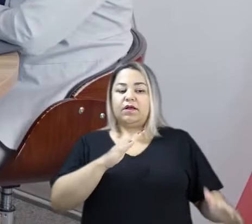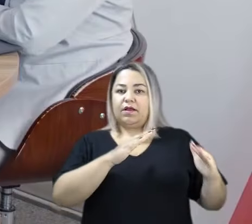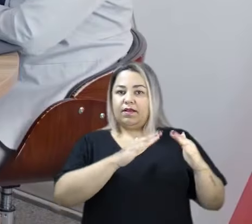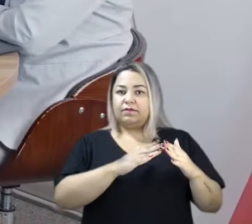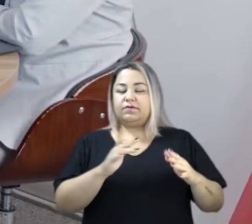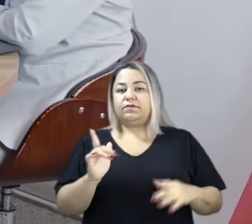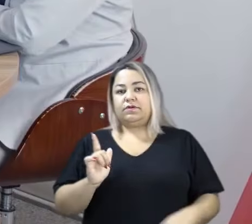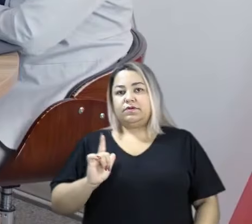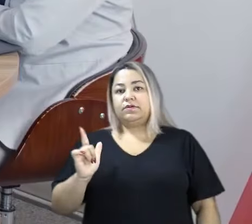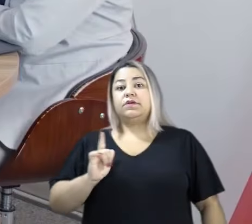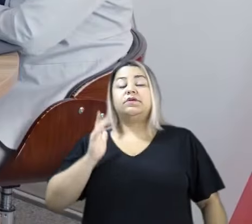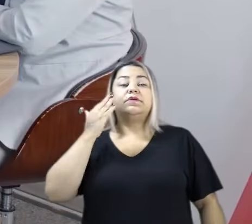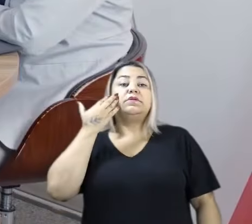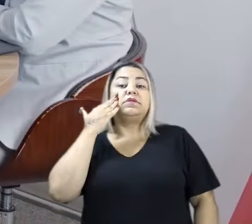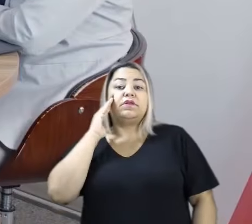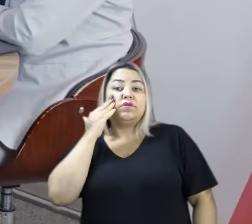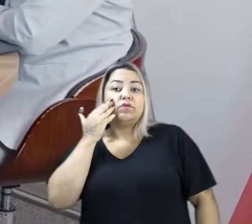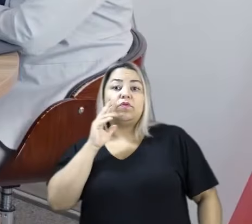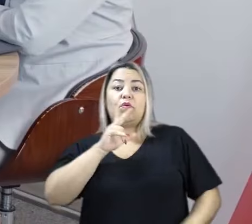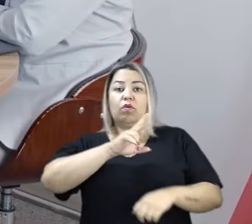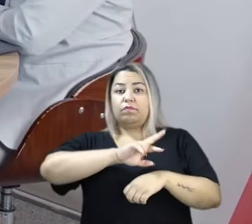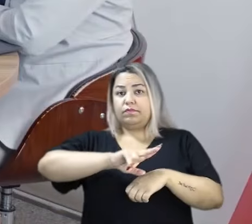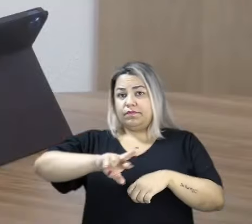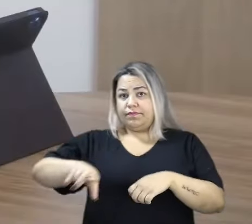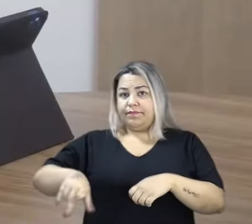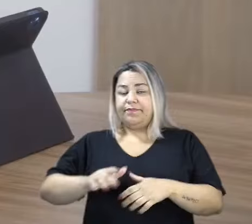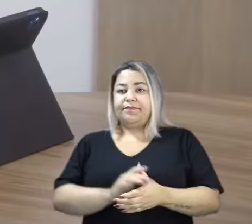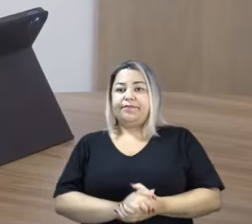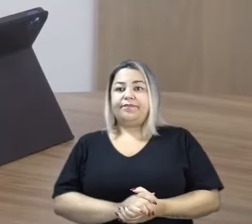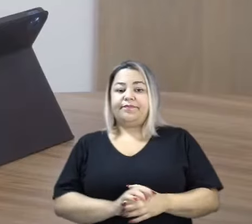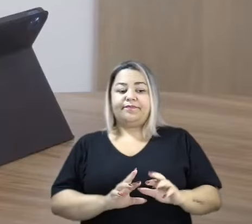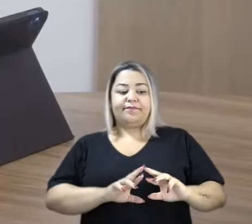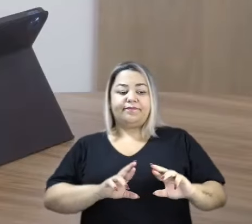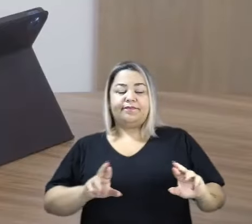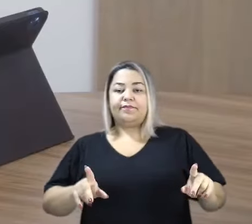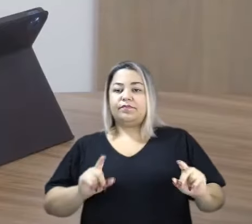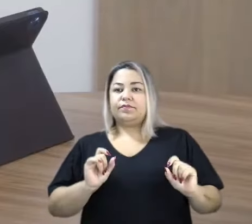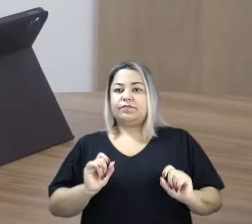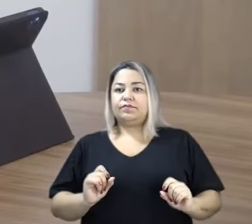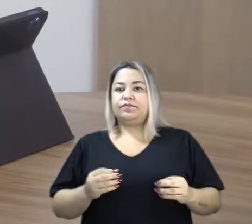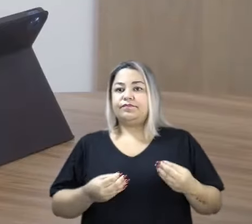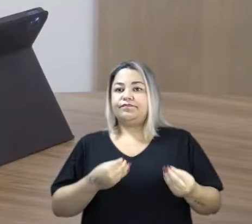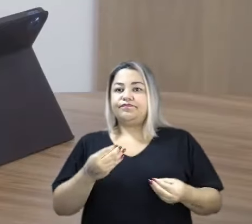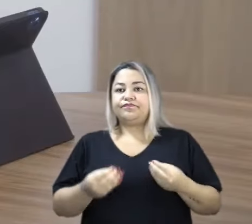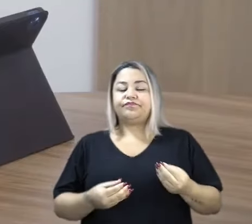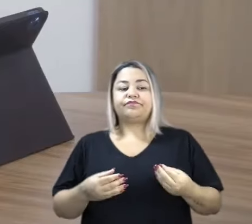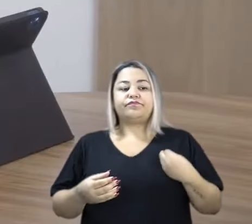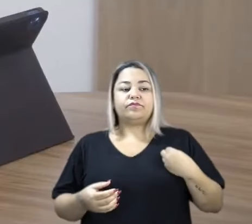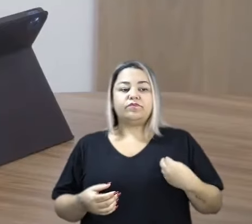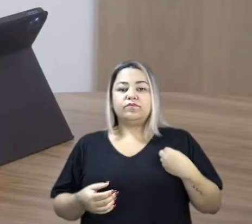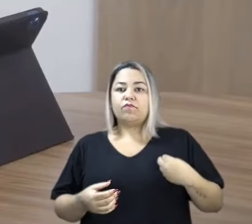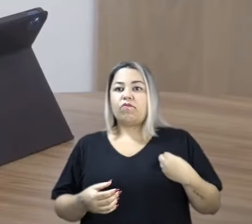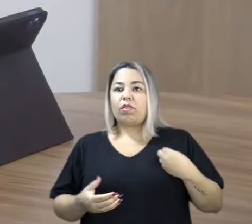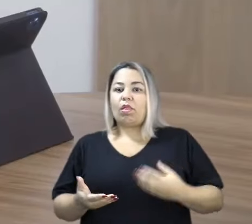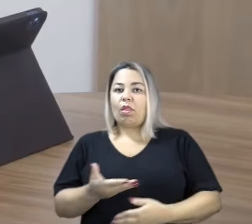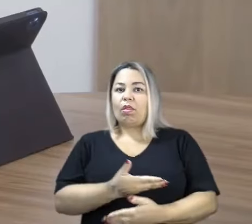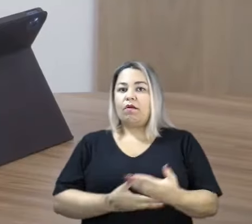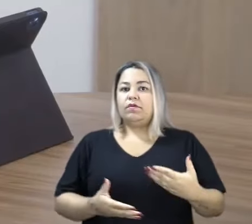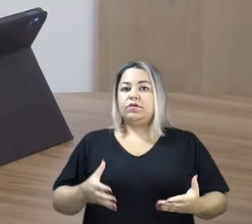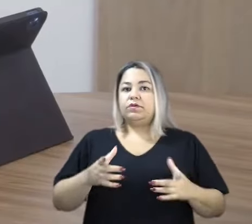tem que interpreta como diversas formas. Primeiro, se assemelha ali como centro de convivências,